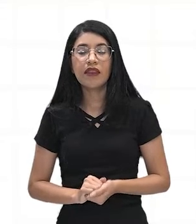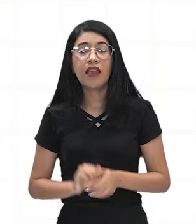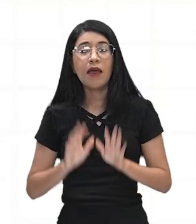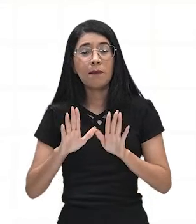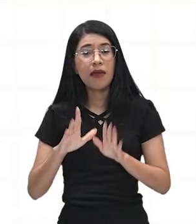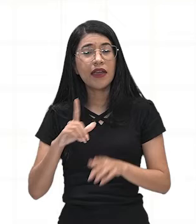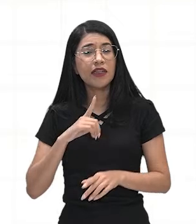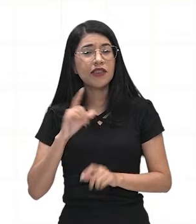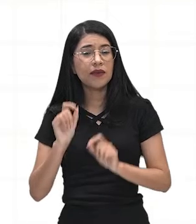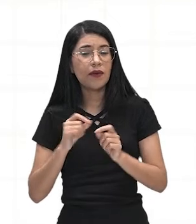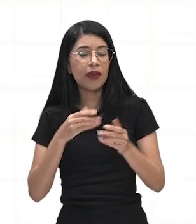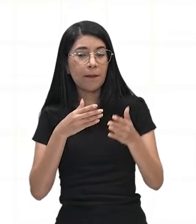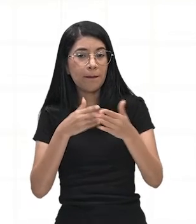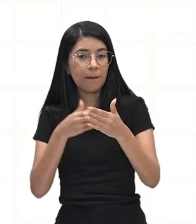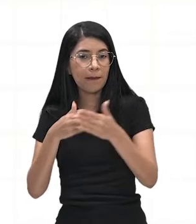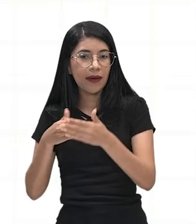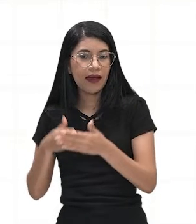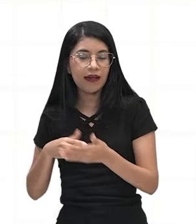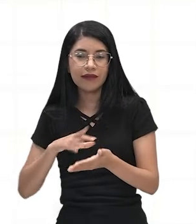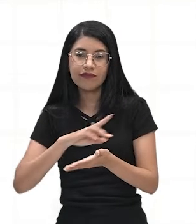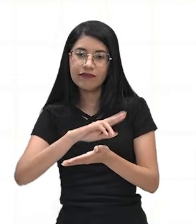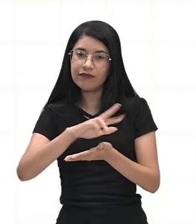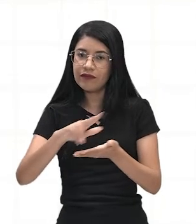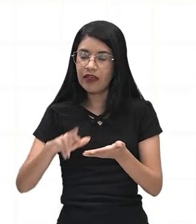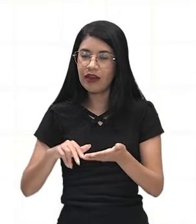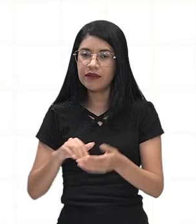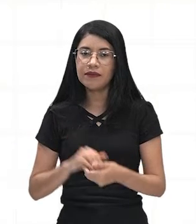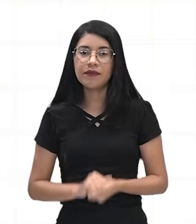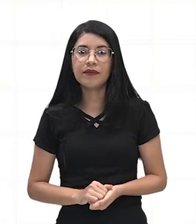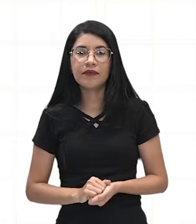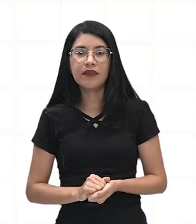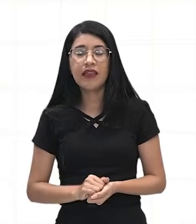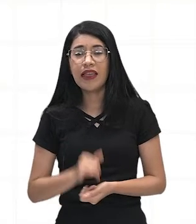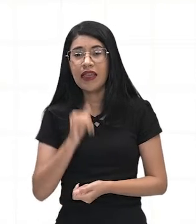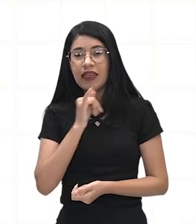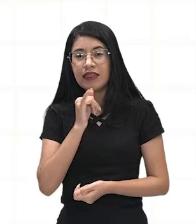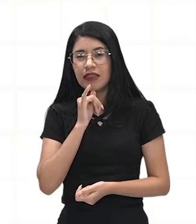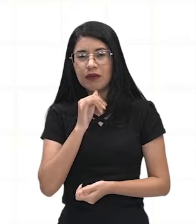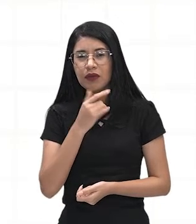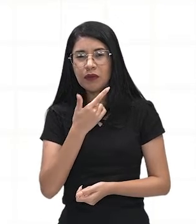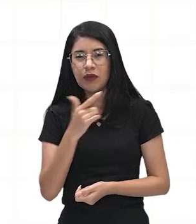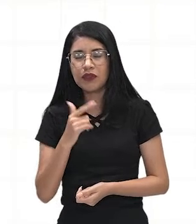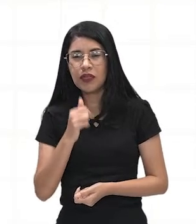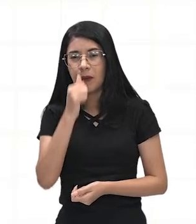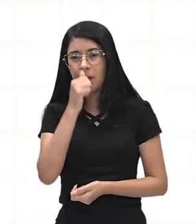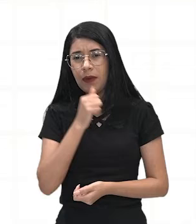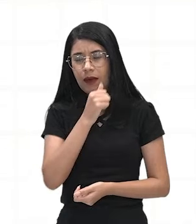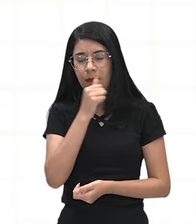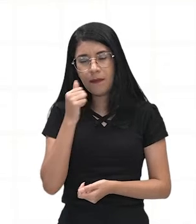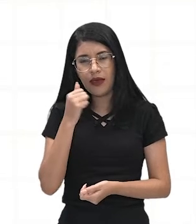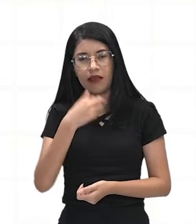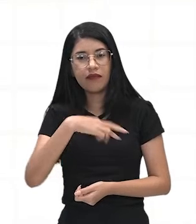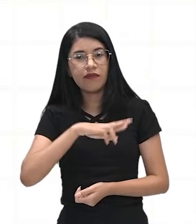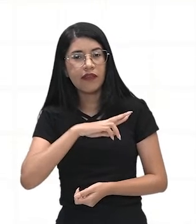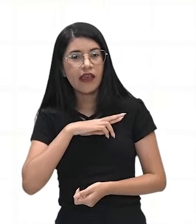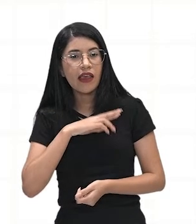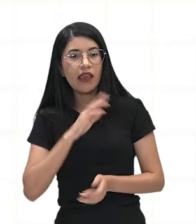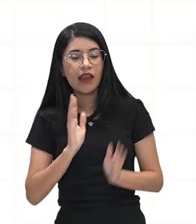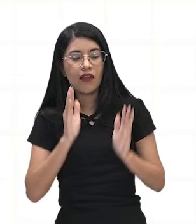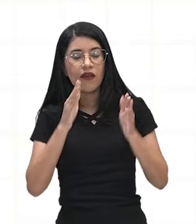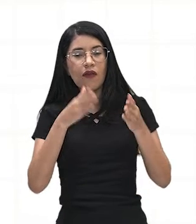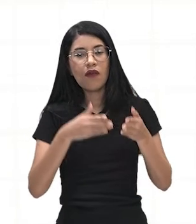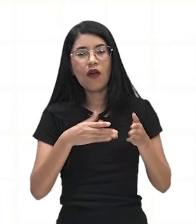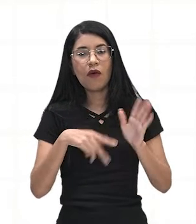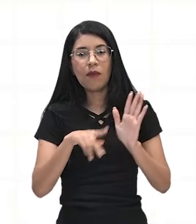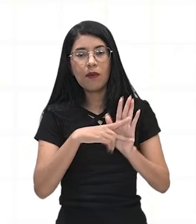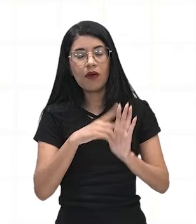havia limitações. Não podiam realizar sacrifícios religiosos, uma prática reservada